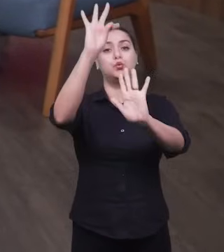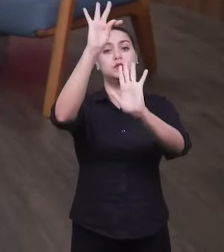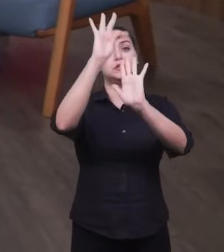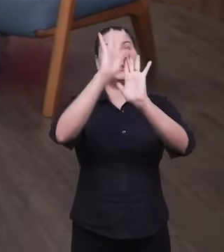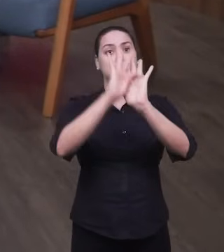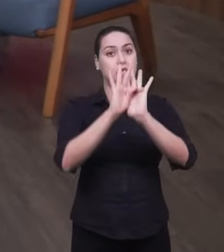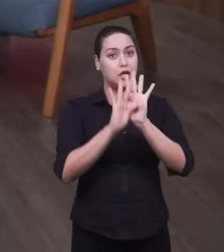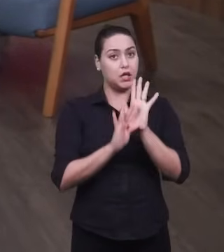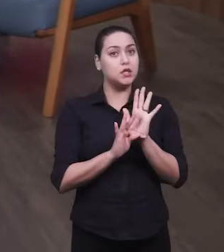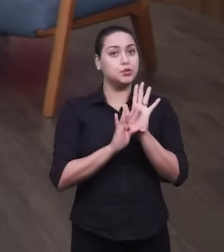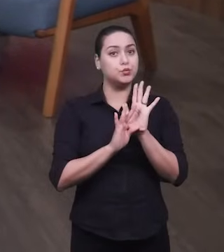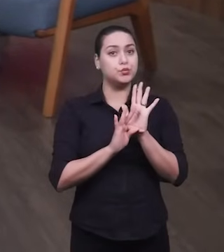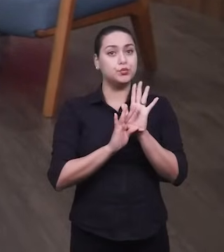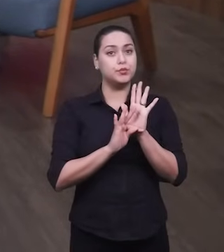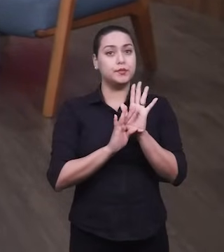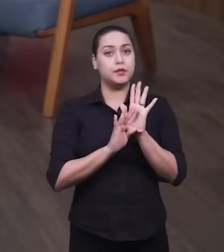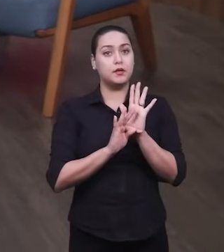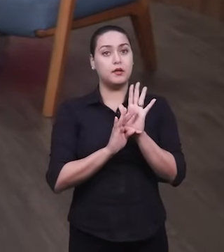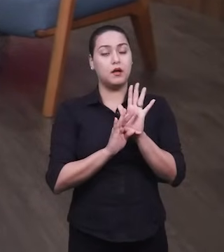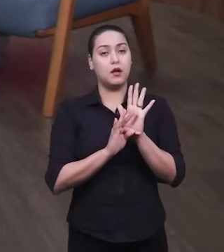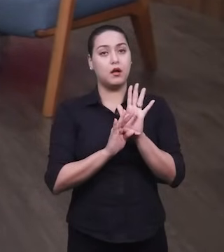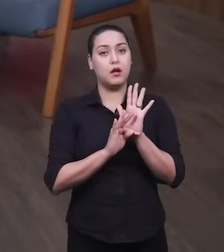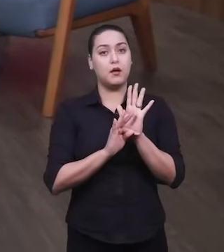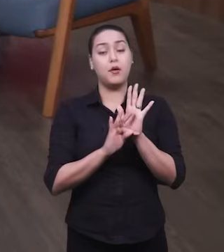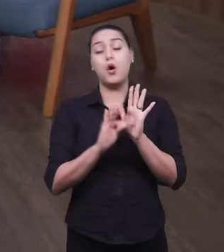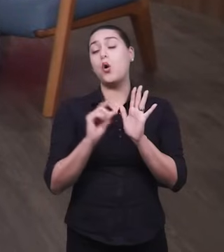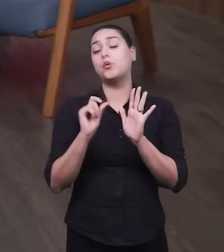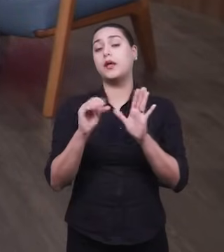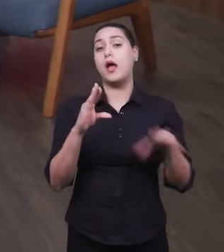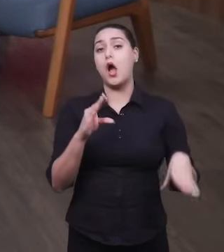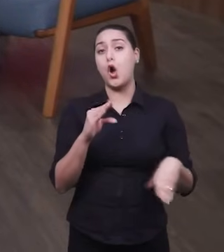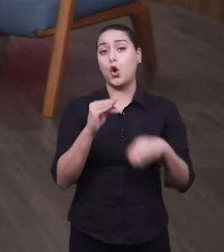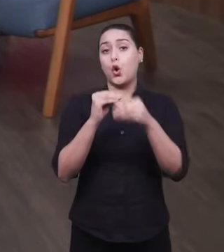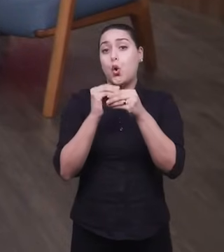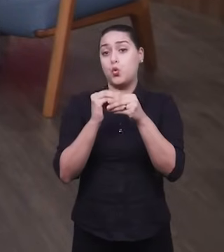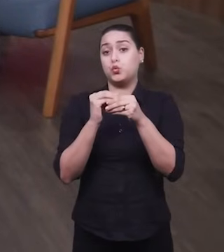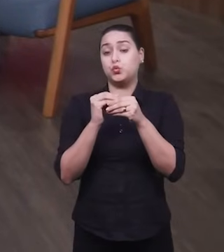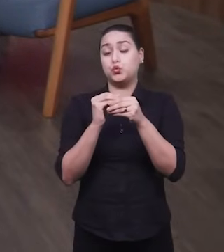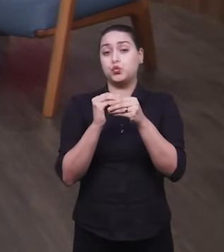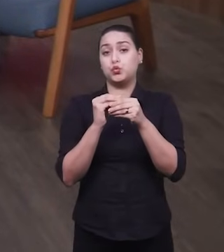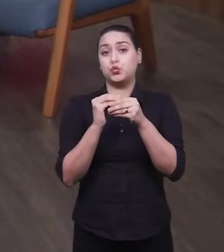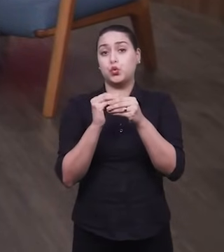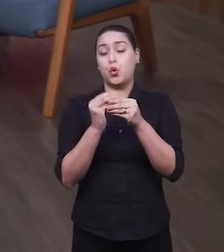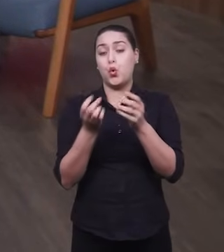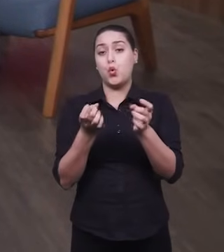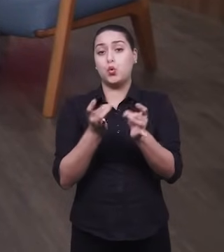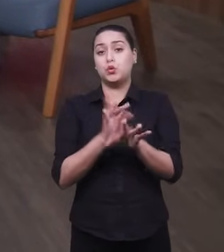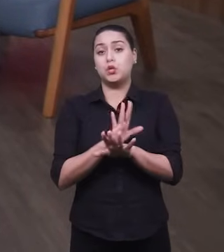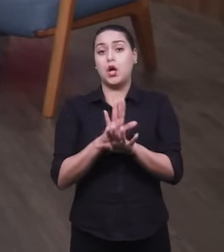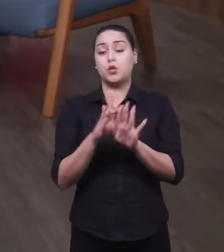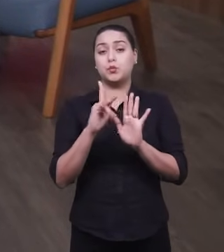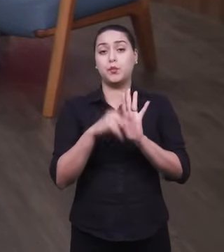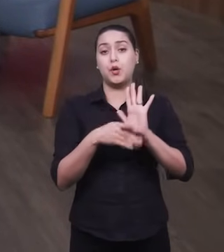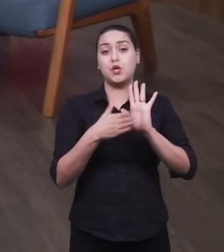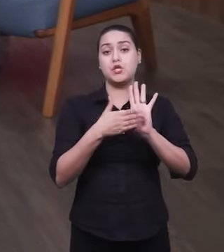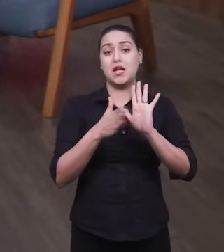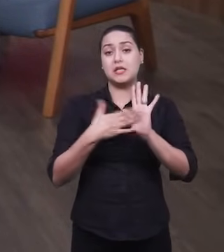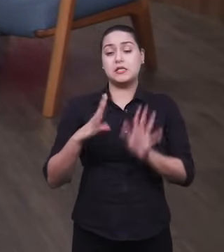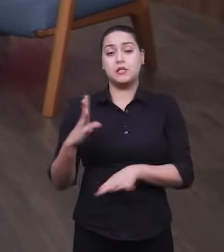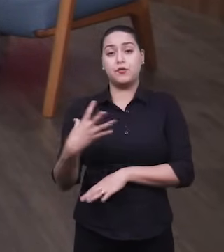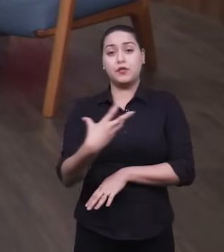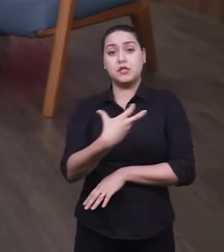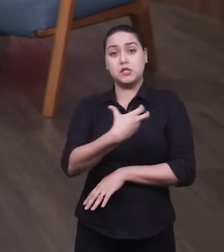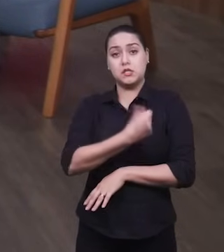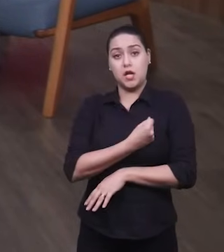notável porque é a conclusão de um projeto, do projeto de salvação, de